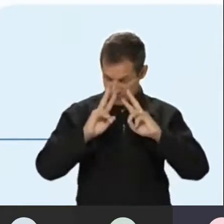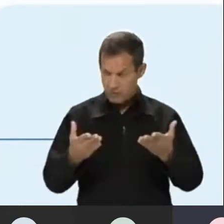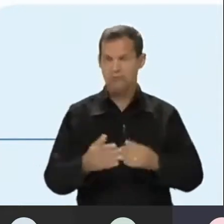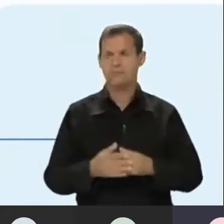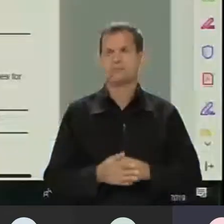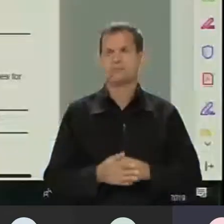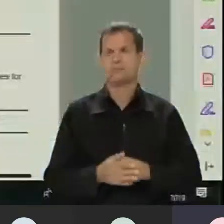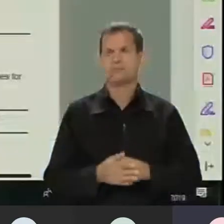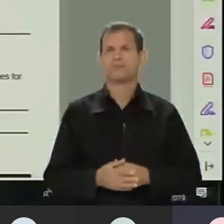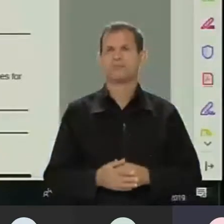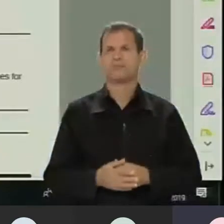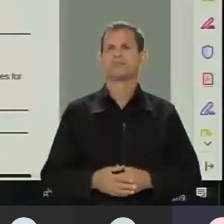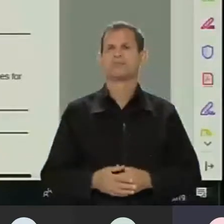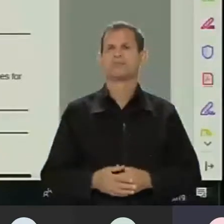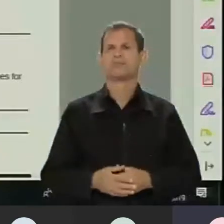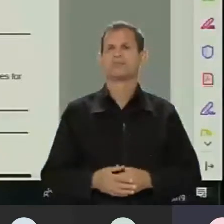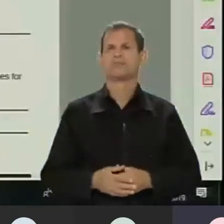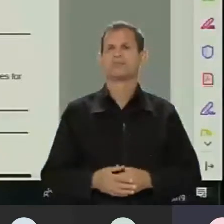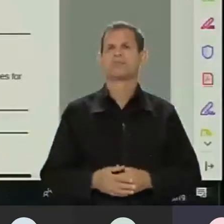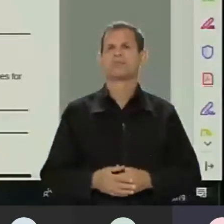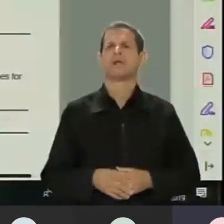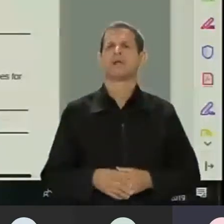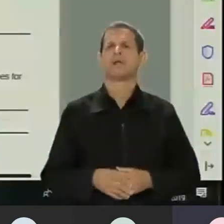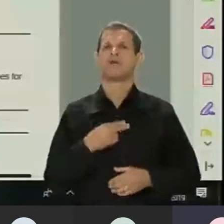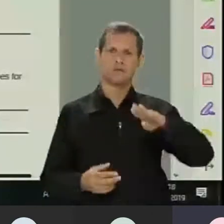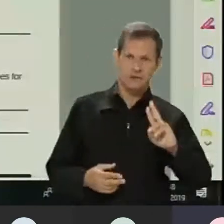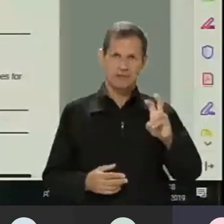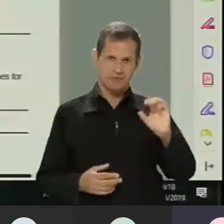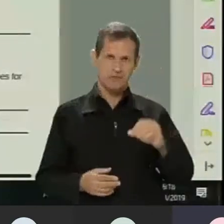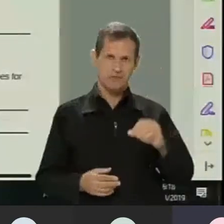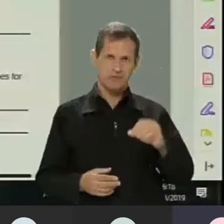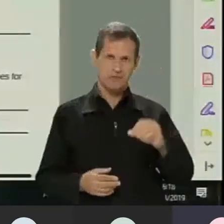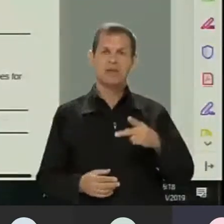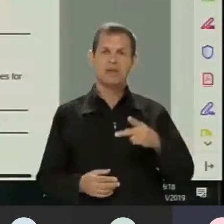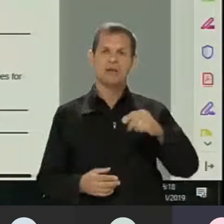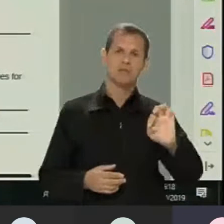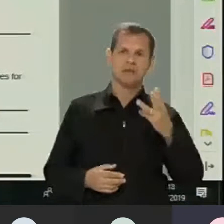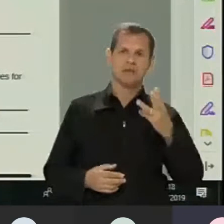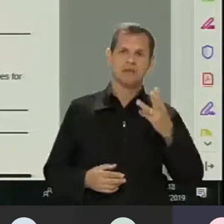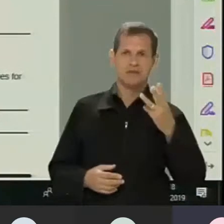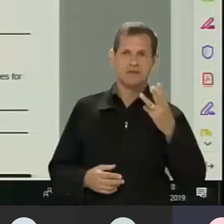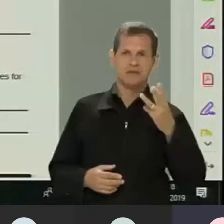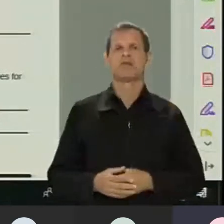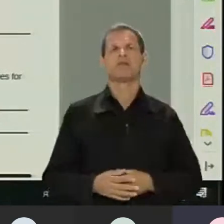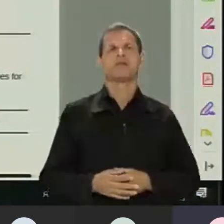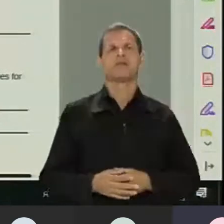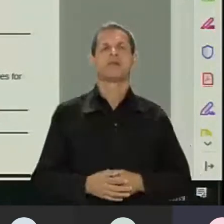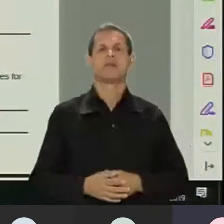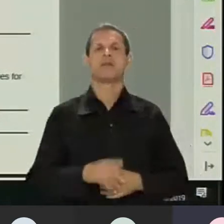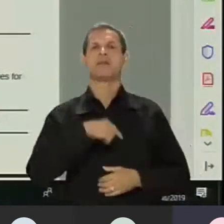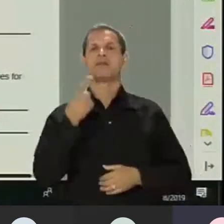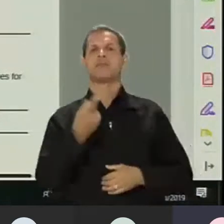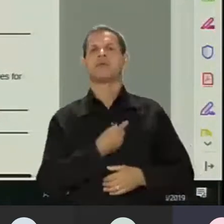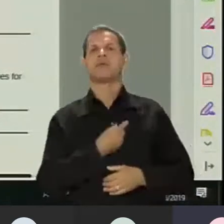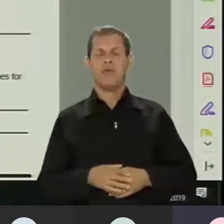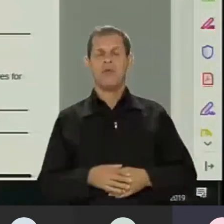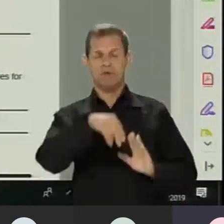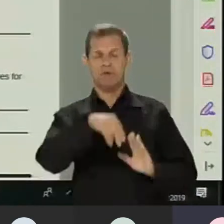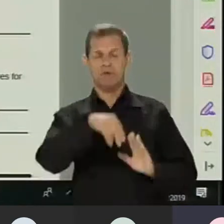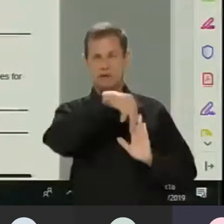visualizar a nossa NBR 15220, parte 3. Tá? Então, aqui nós